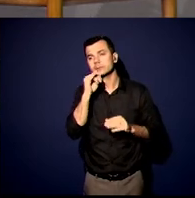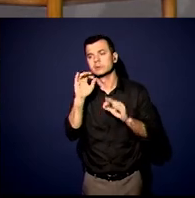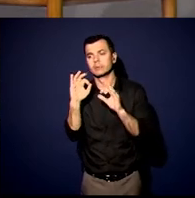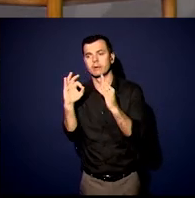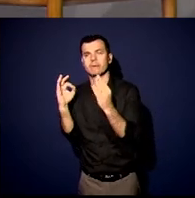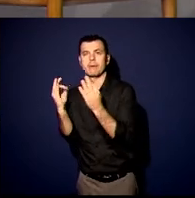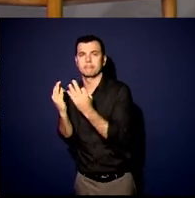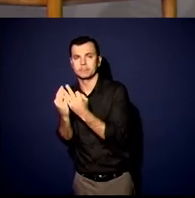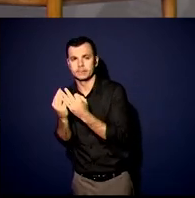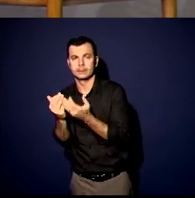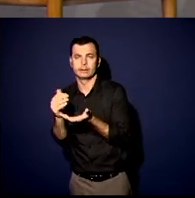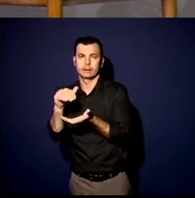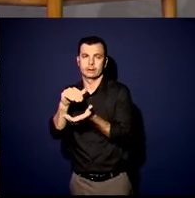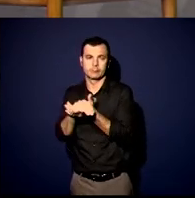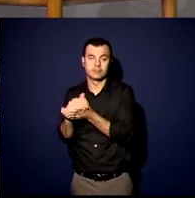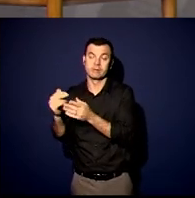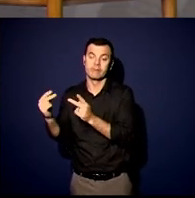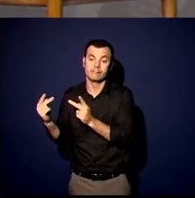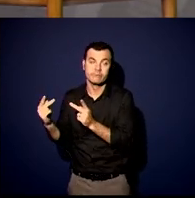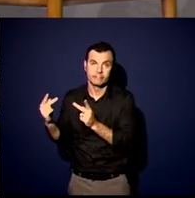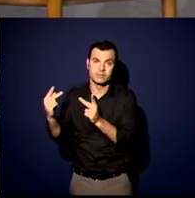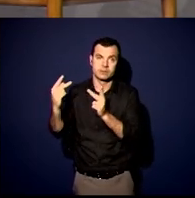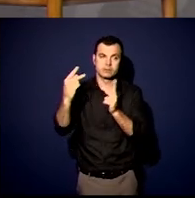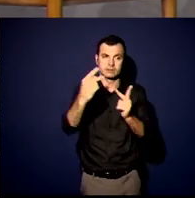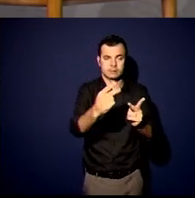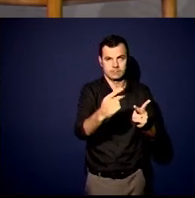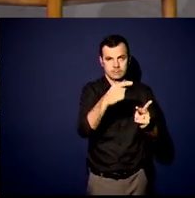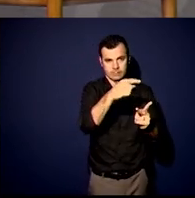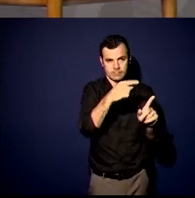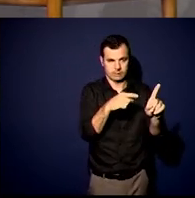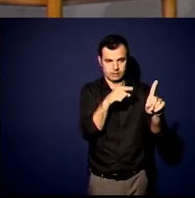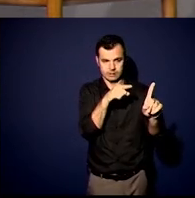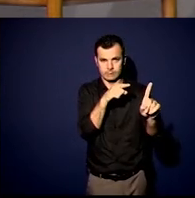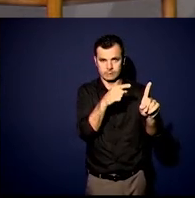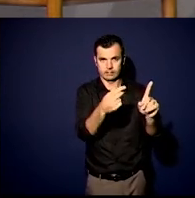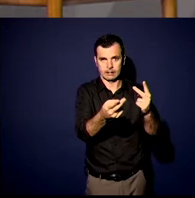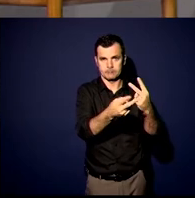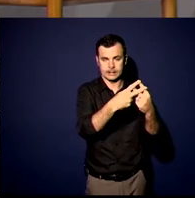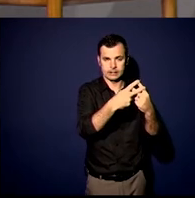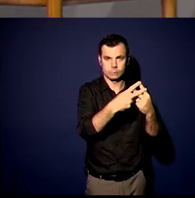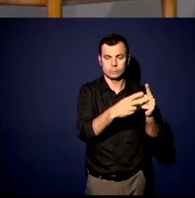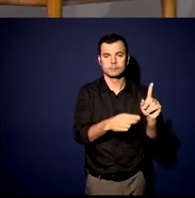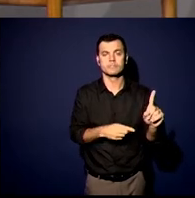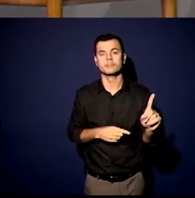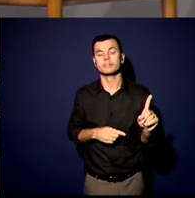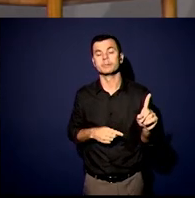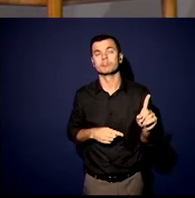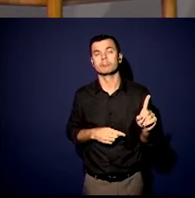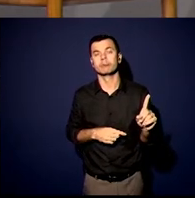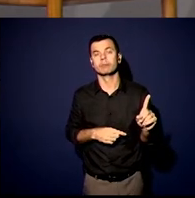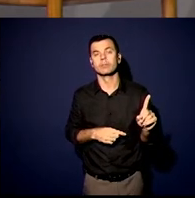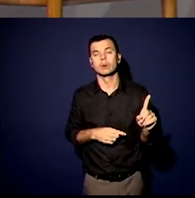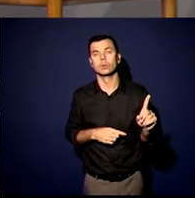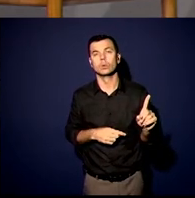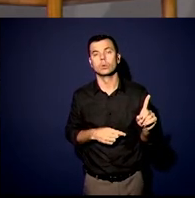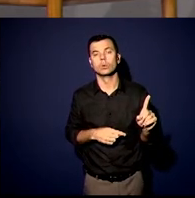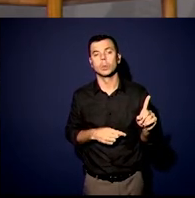ou a esposa ou a família visitando o preso o comandante